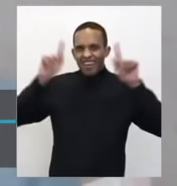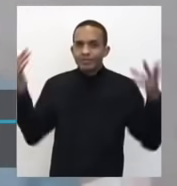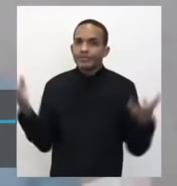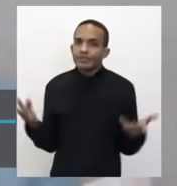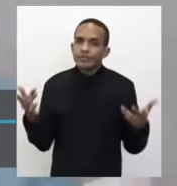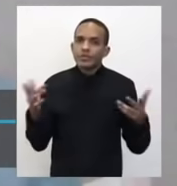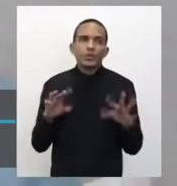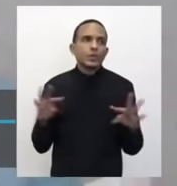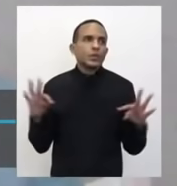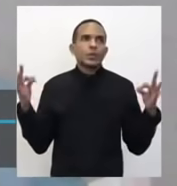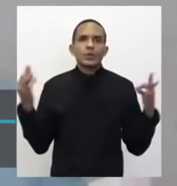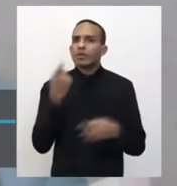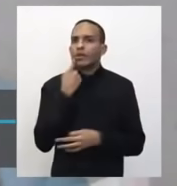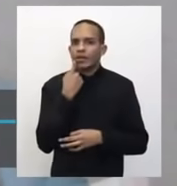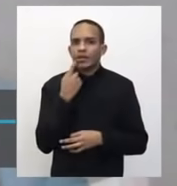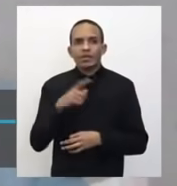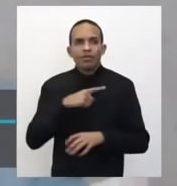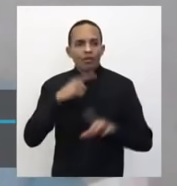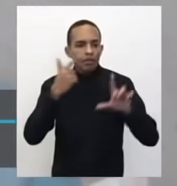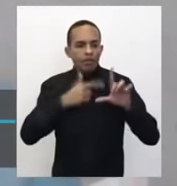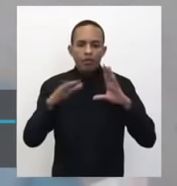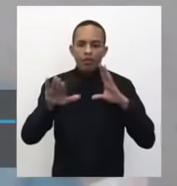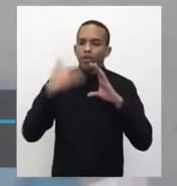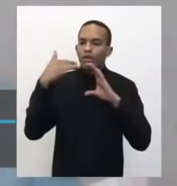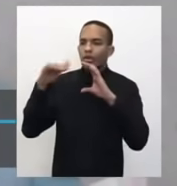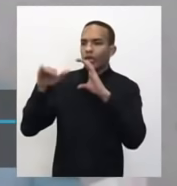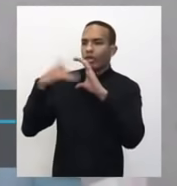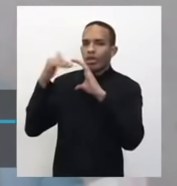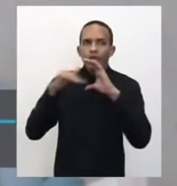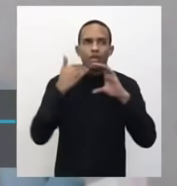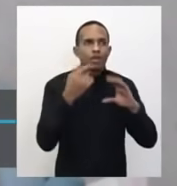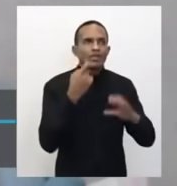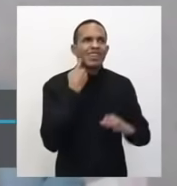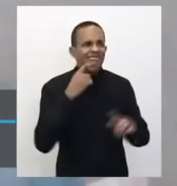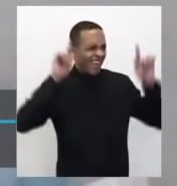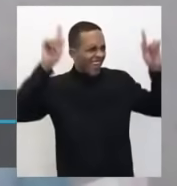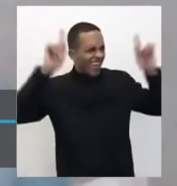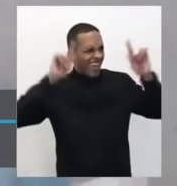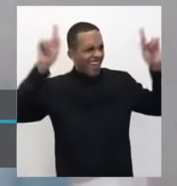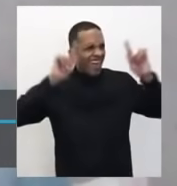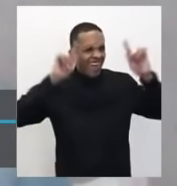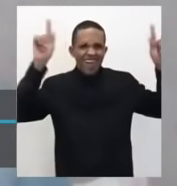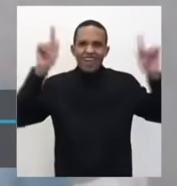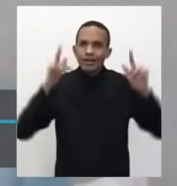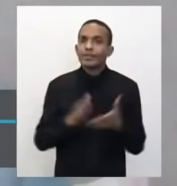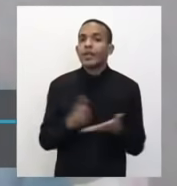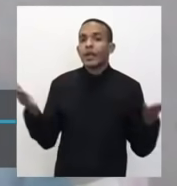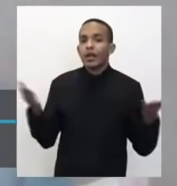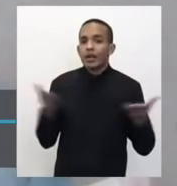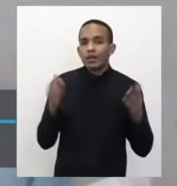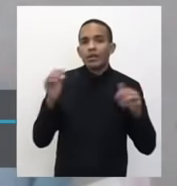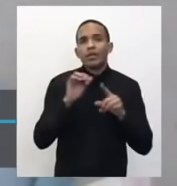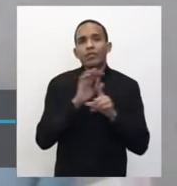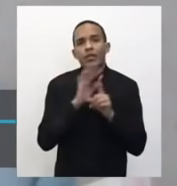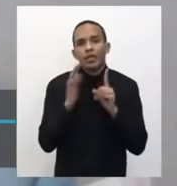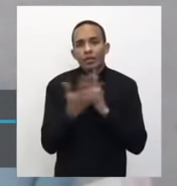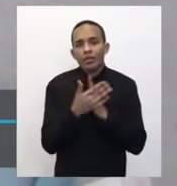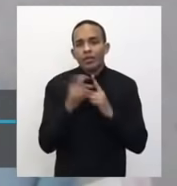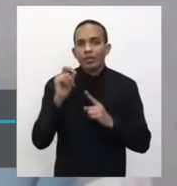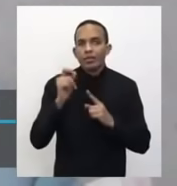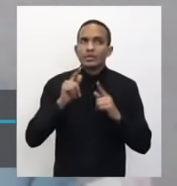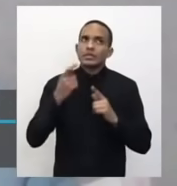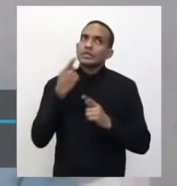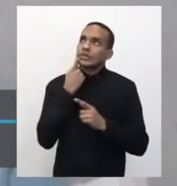Gente, toda sexta-feira alguém me manda uma mensagem com sextou. Agora, com a pandemia, tenho sextou, mas